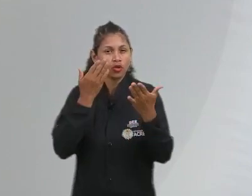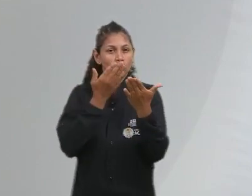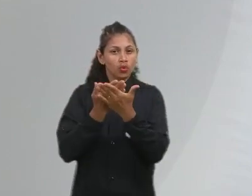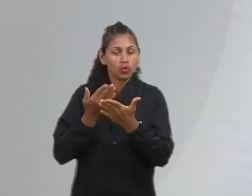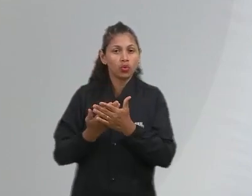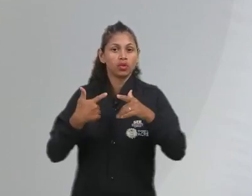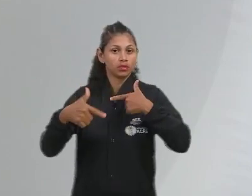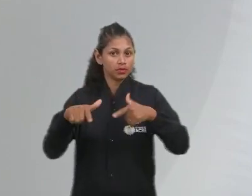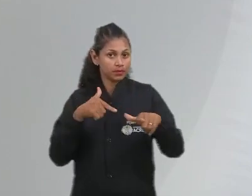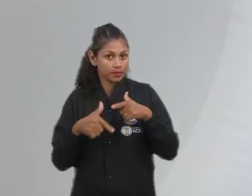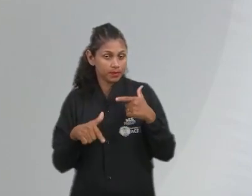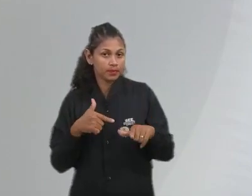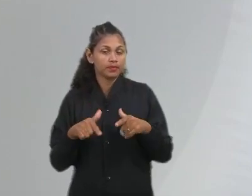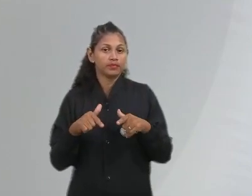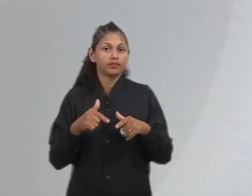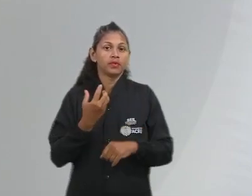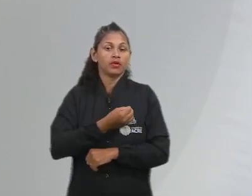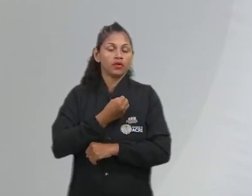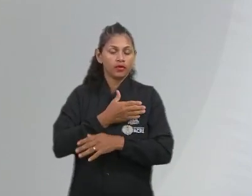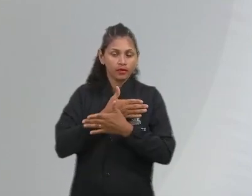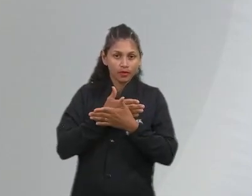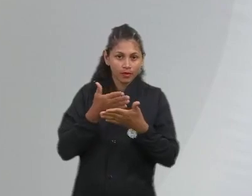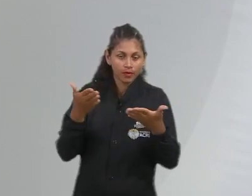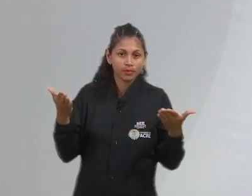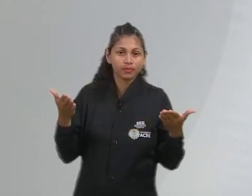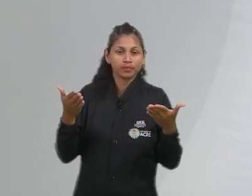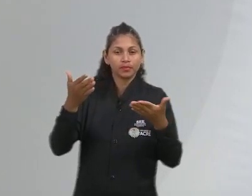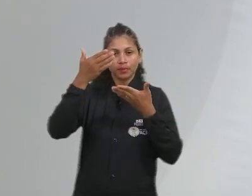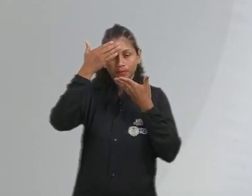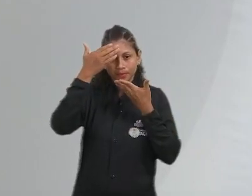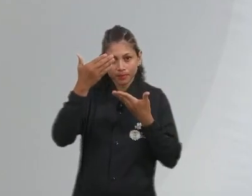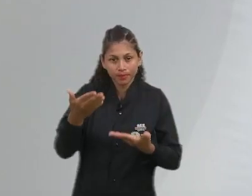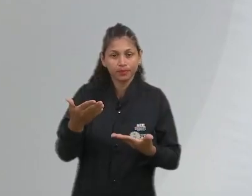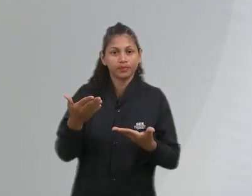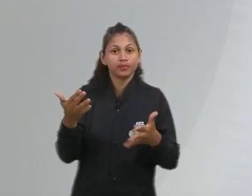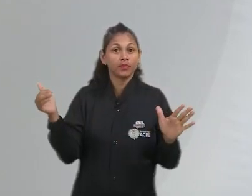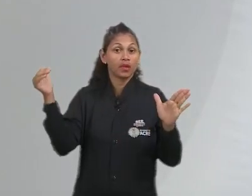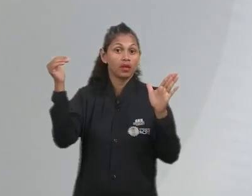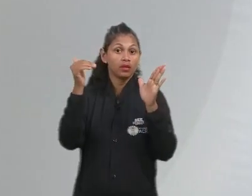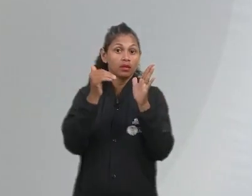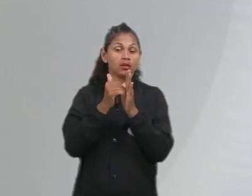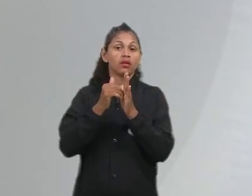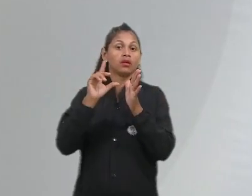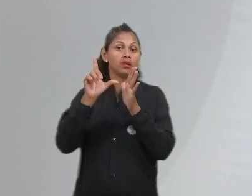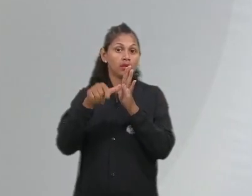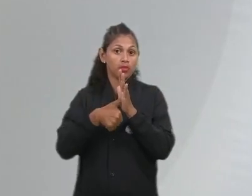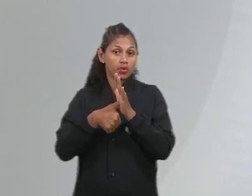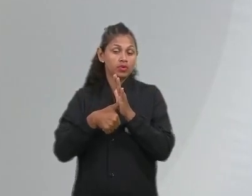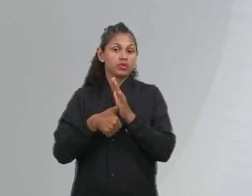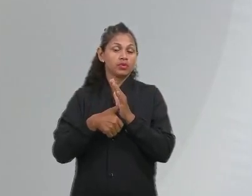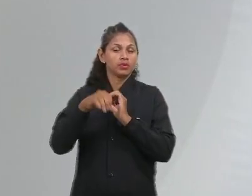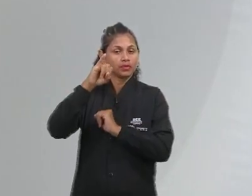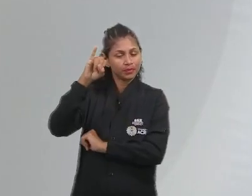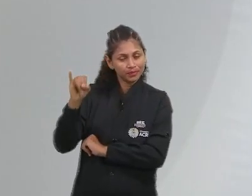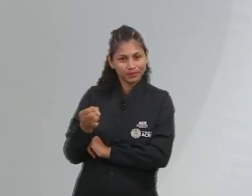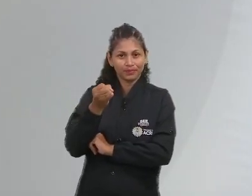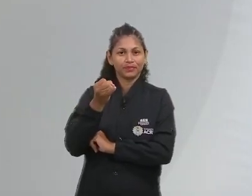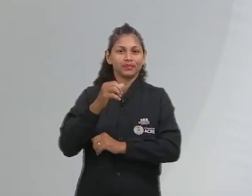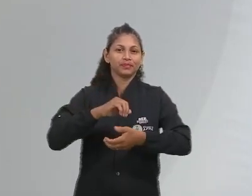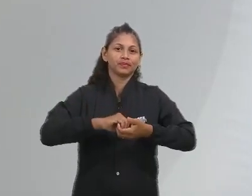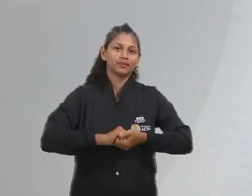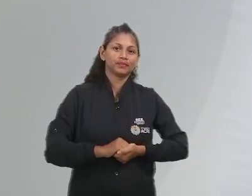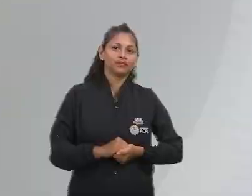no trabalho, pela vida fora. Muito obrigado e até a nossa próxima oportunidade.